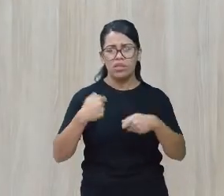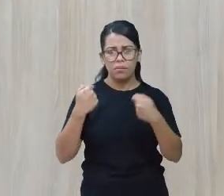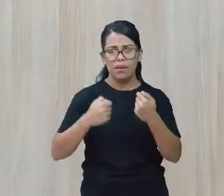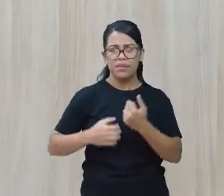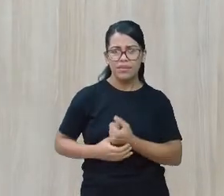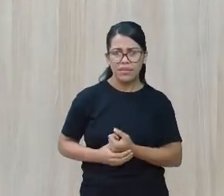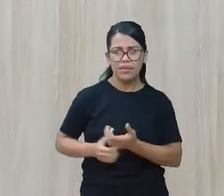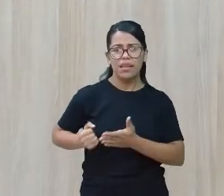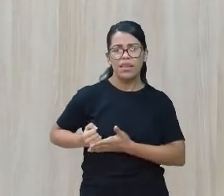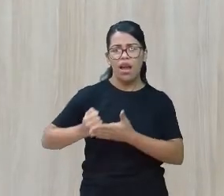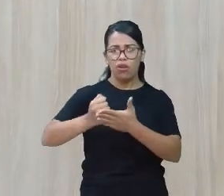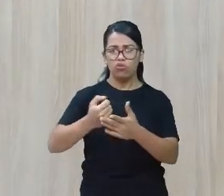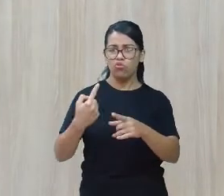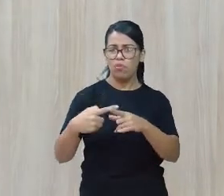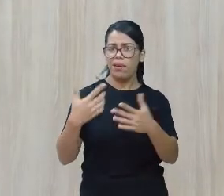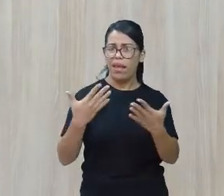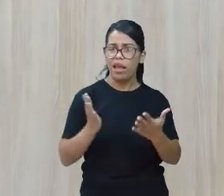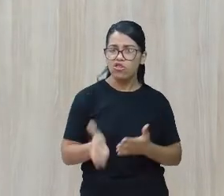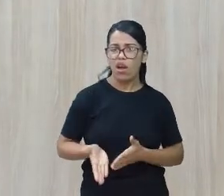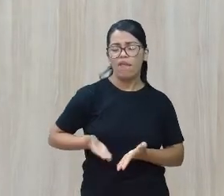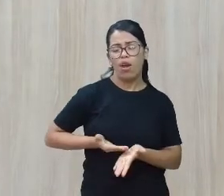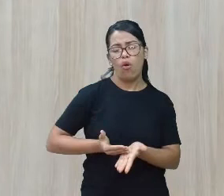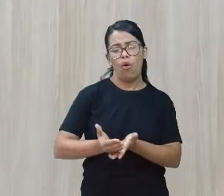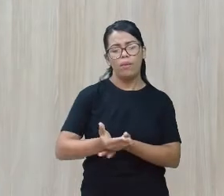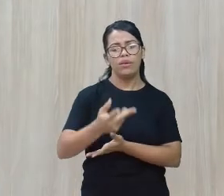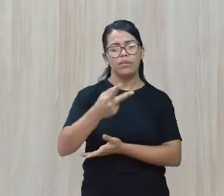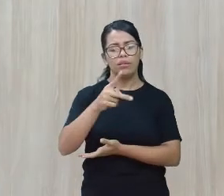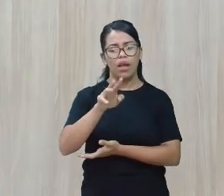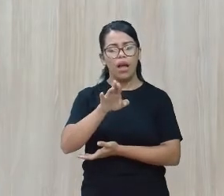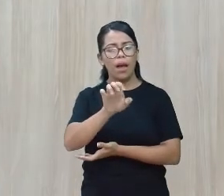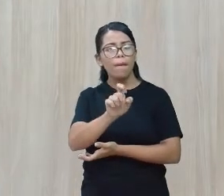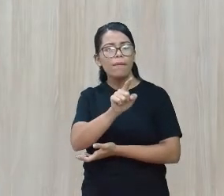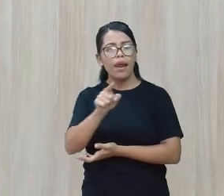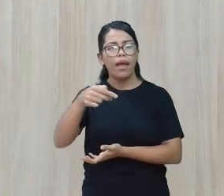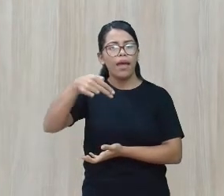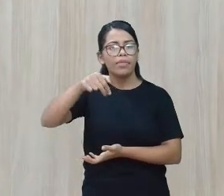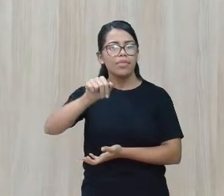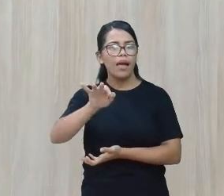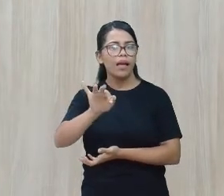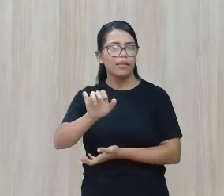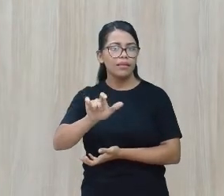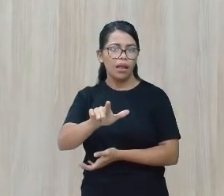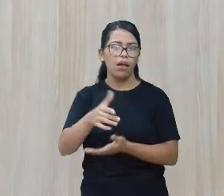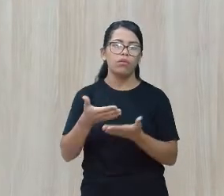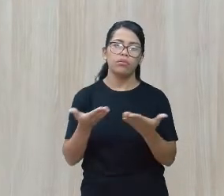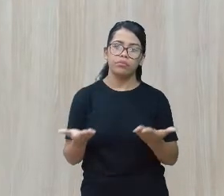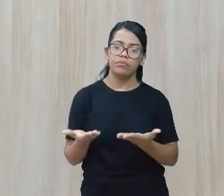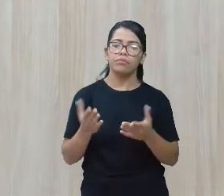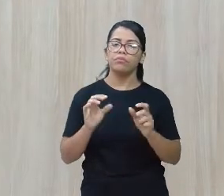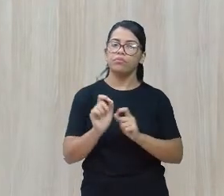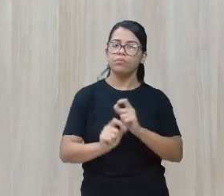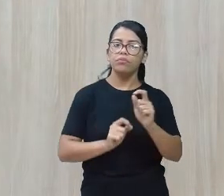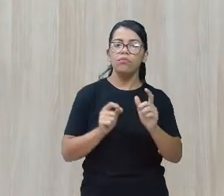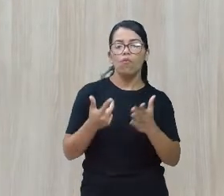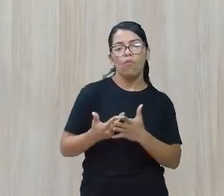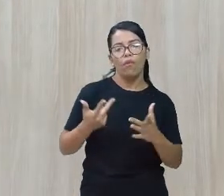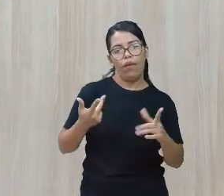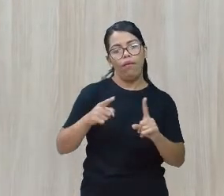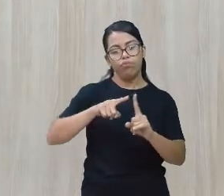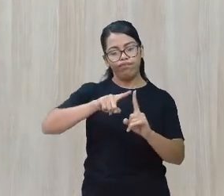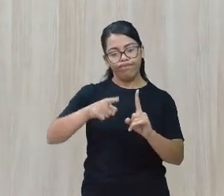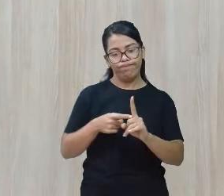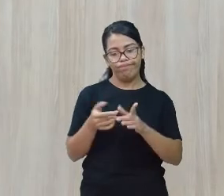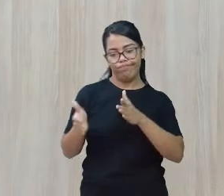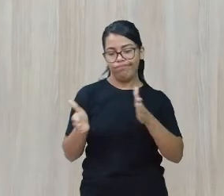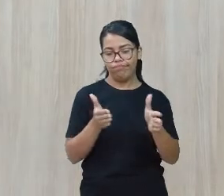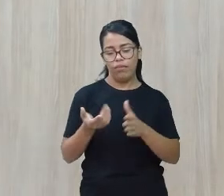iniciar pré-natal e fora as consequências, o que acontece com uma gravidez nessa época. Não podemos